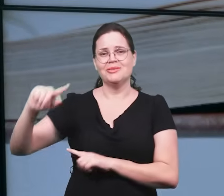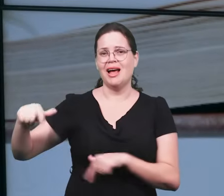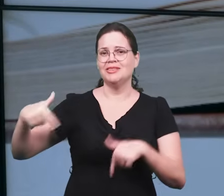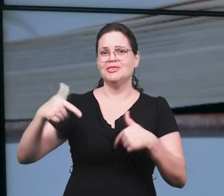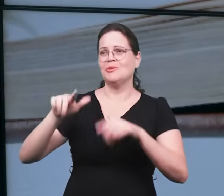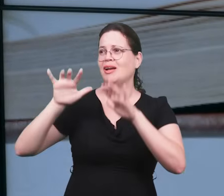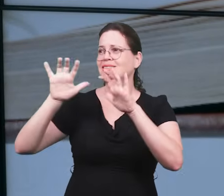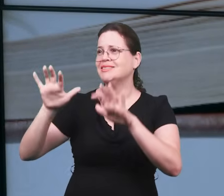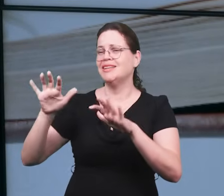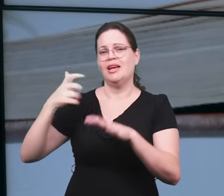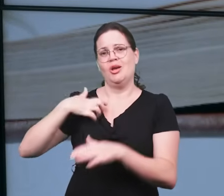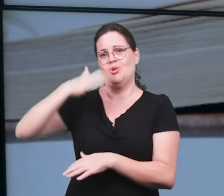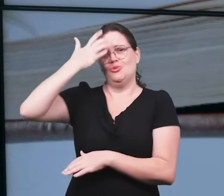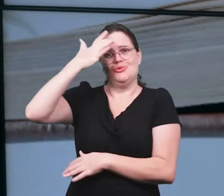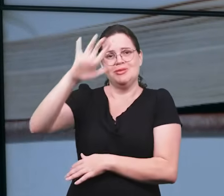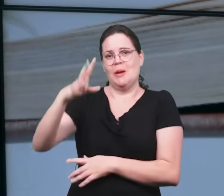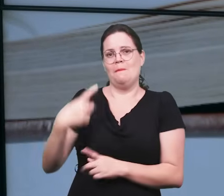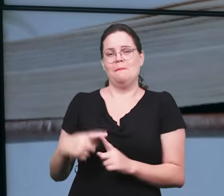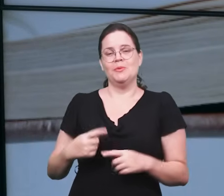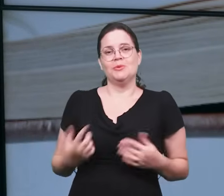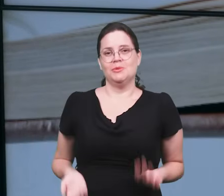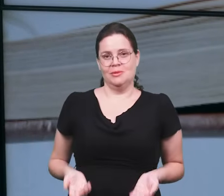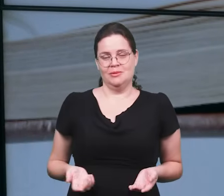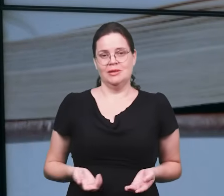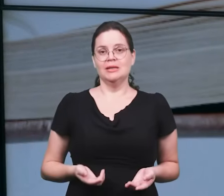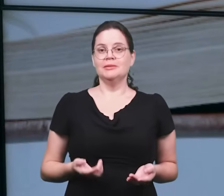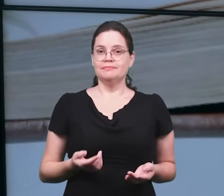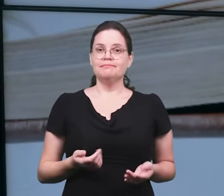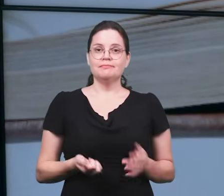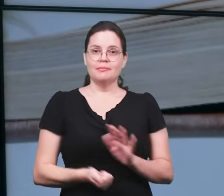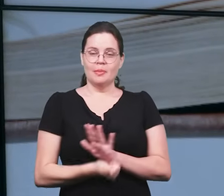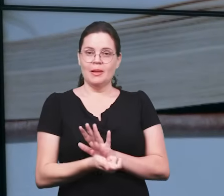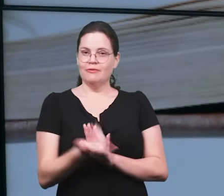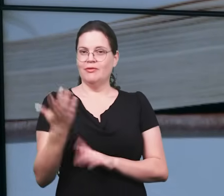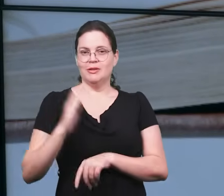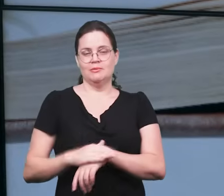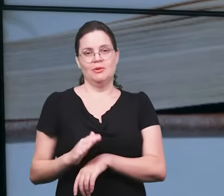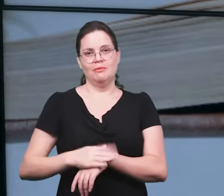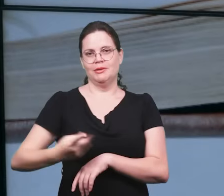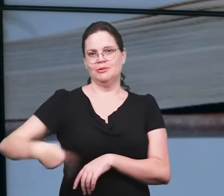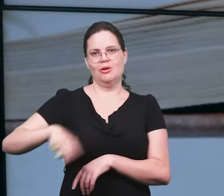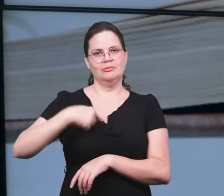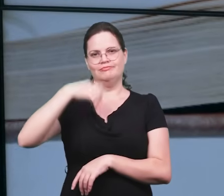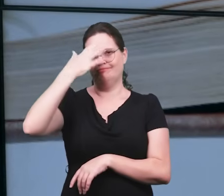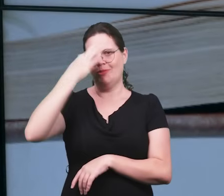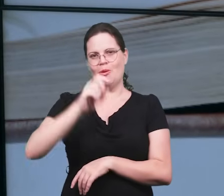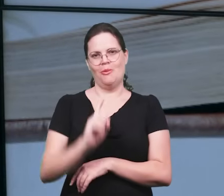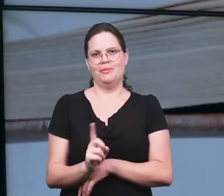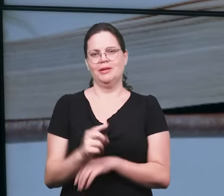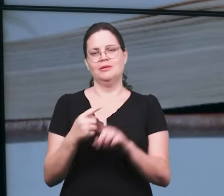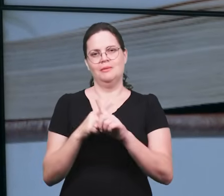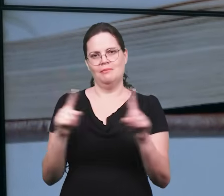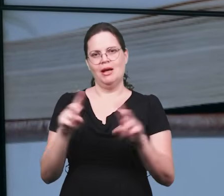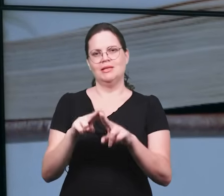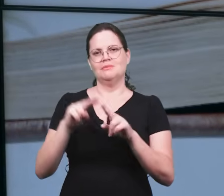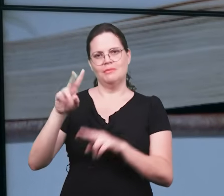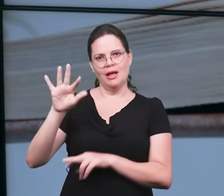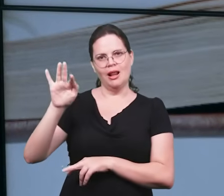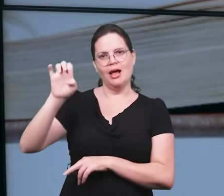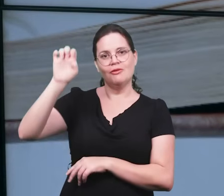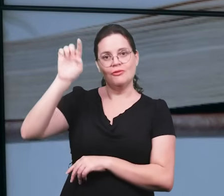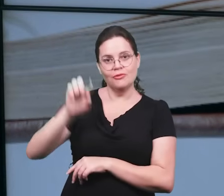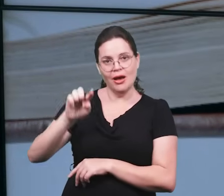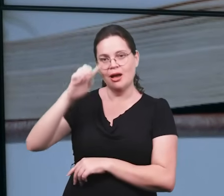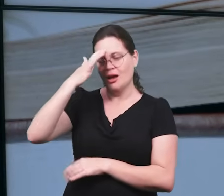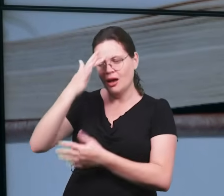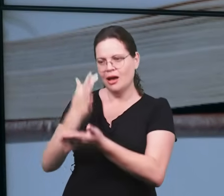dessa ou daquela forma, né? E nós muitas vezes não entendemos, mas pela fé nós sabemos que tudo